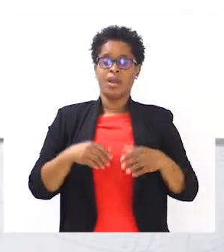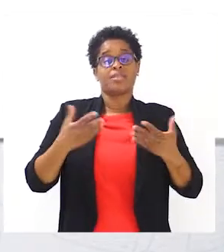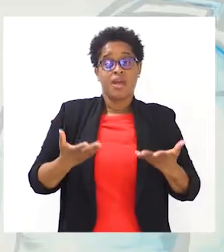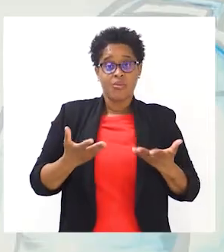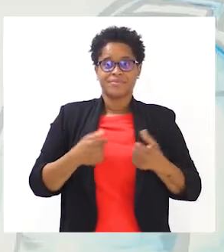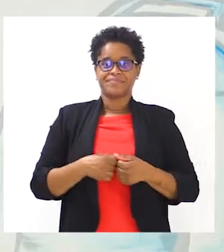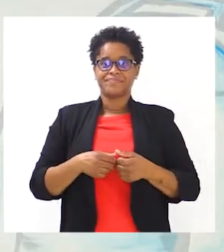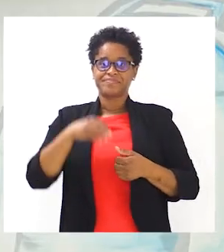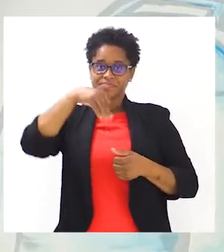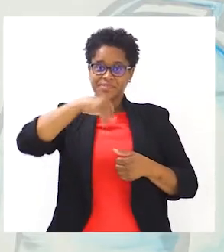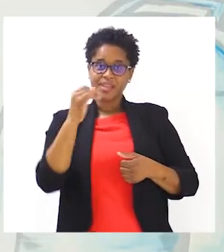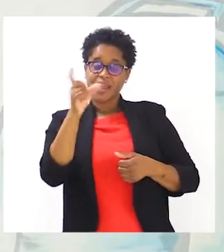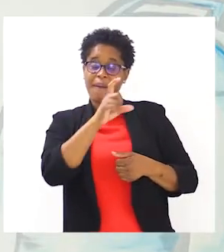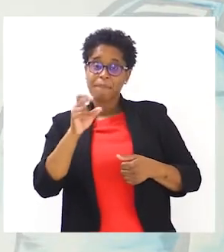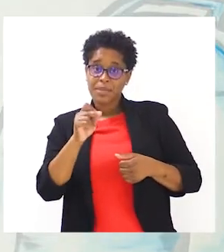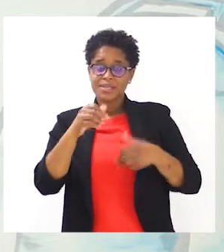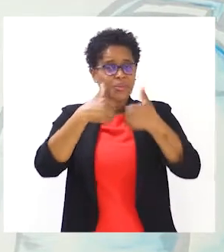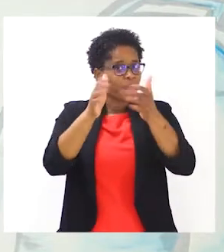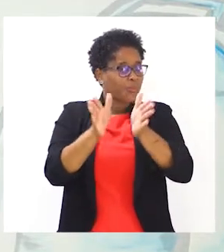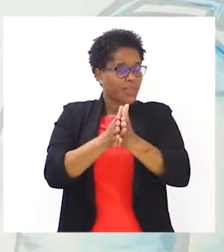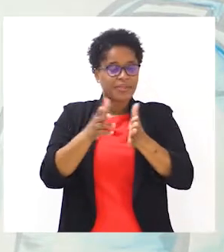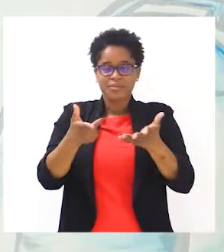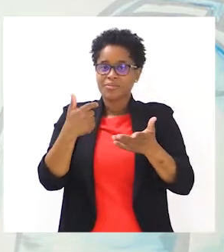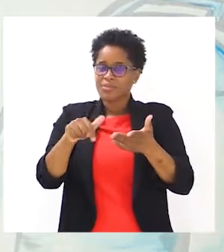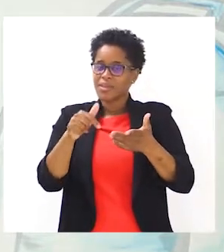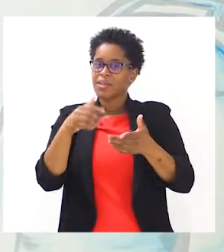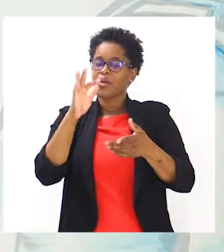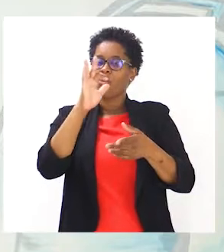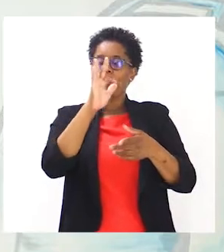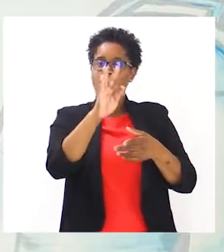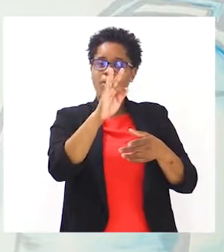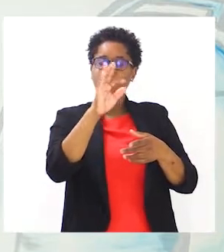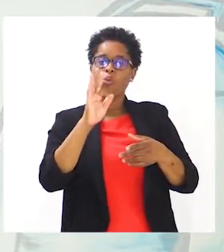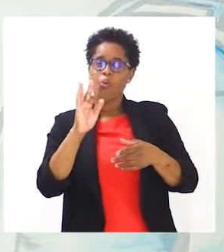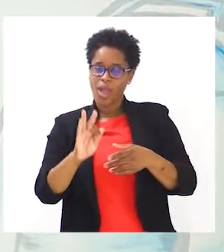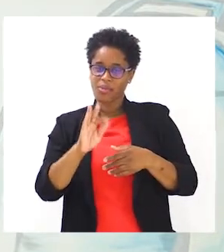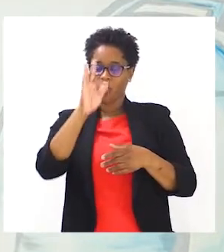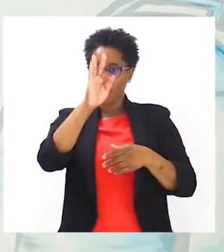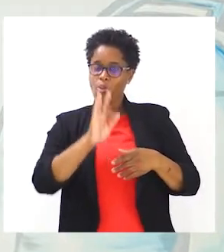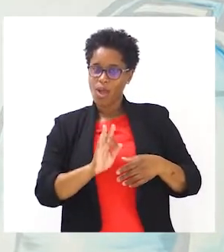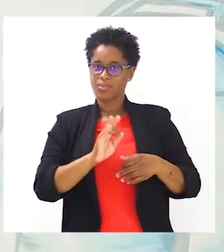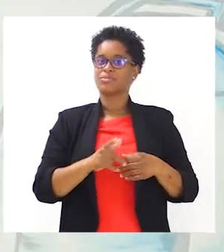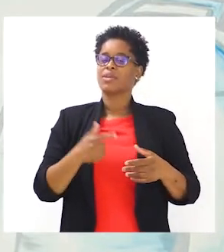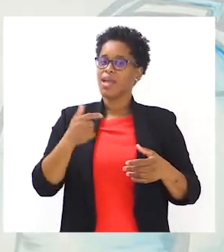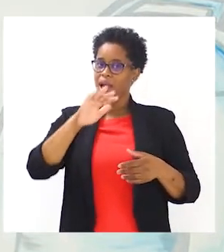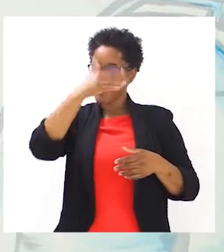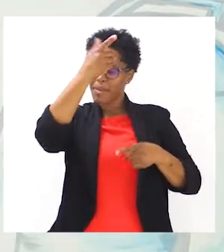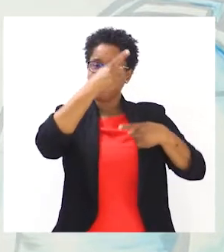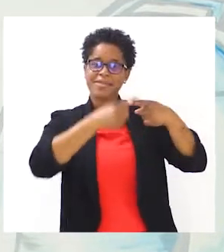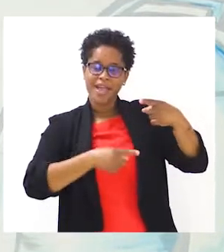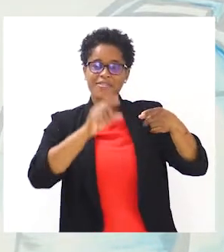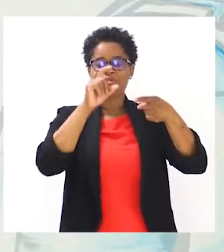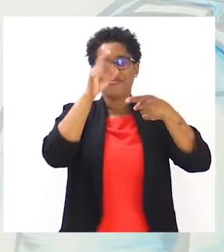Então, na pizza inteira, temos um total de 4 quartos. A primeira